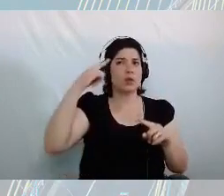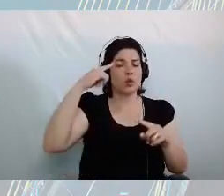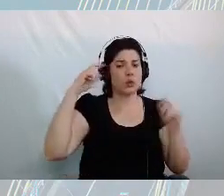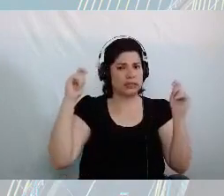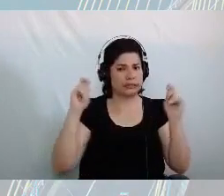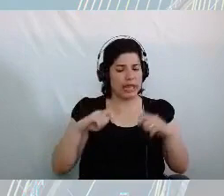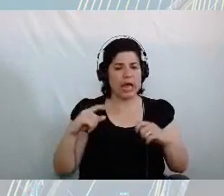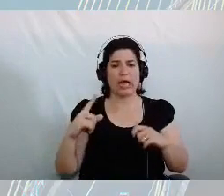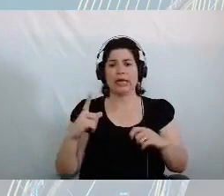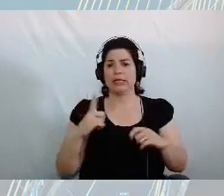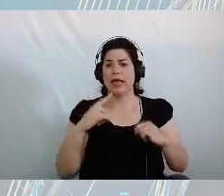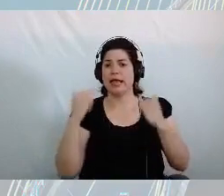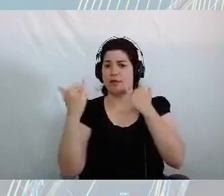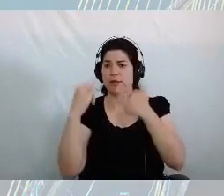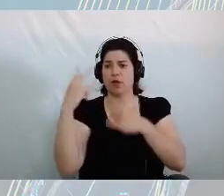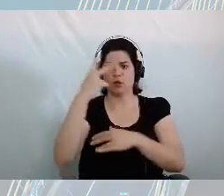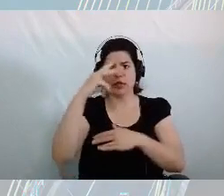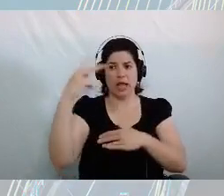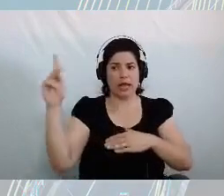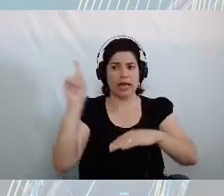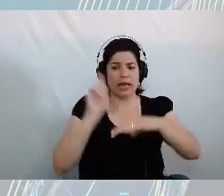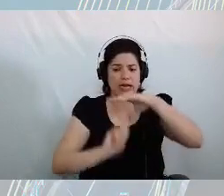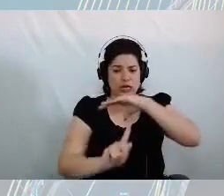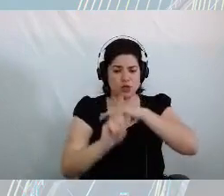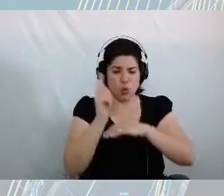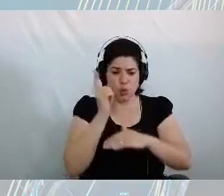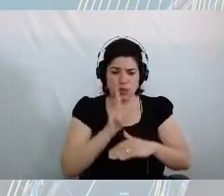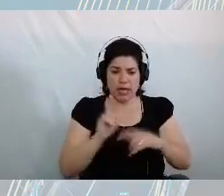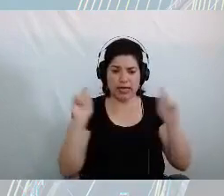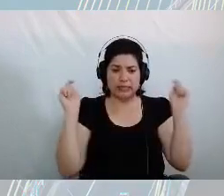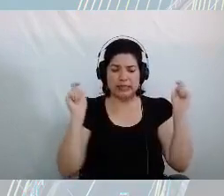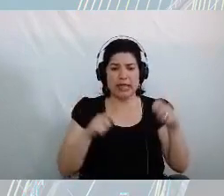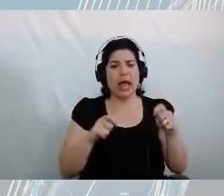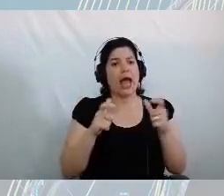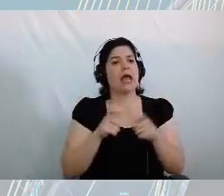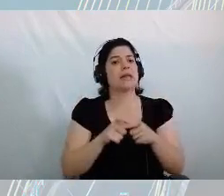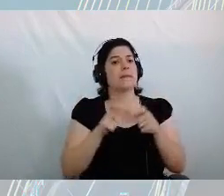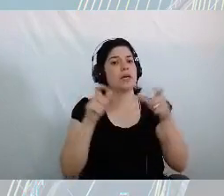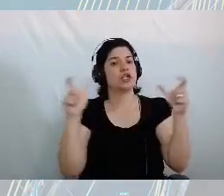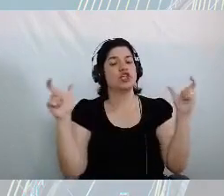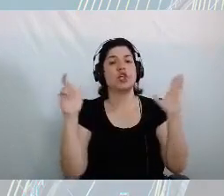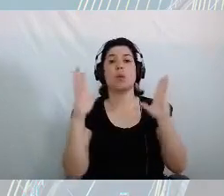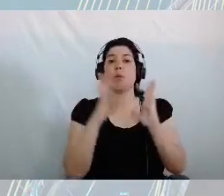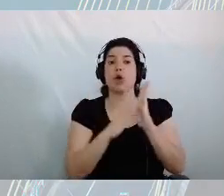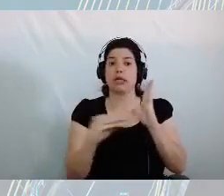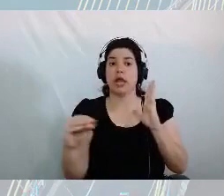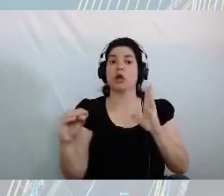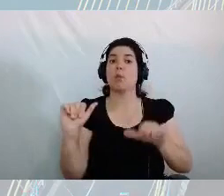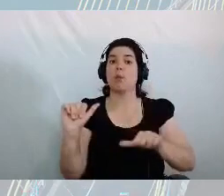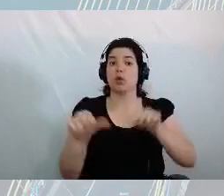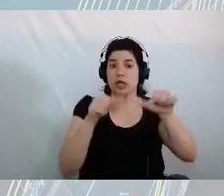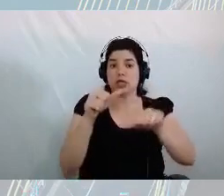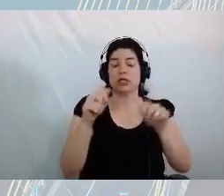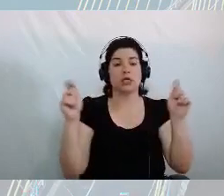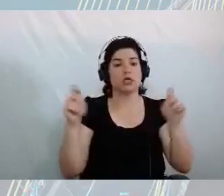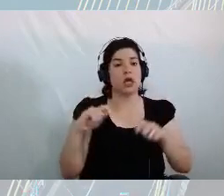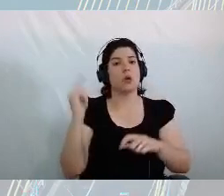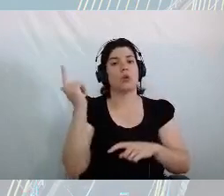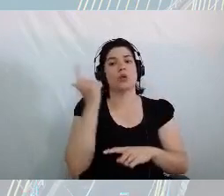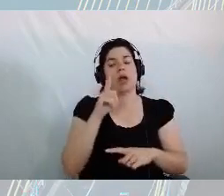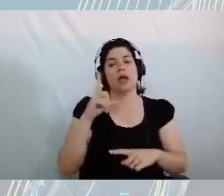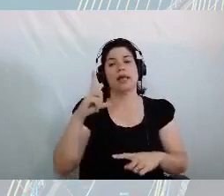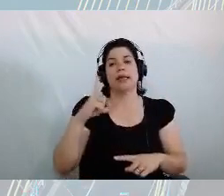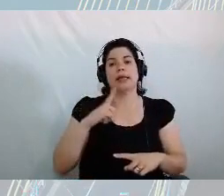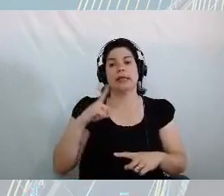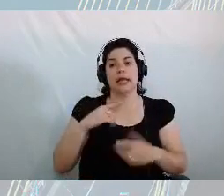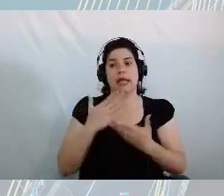sobre os dados dos nossos clientes? Será que a gente não pode expandir uma arquitetura de um modelo Transformer para gerar embeddings sobre os nossos